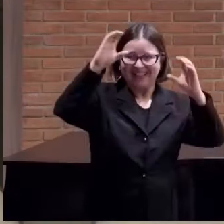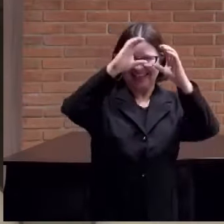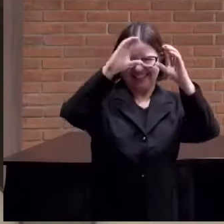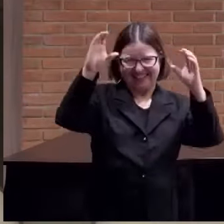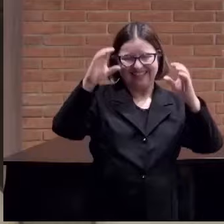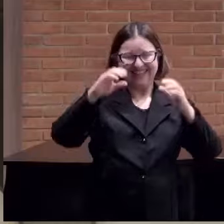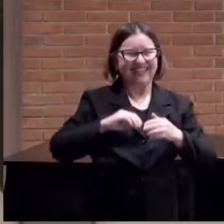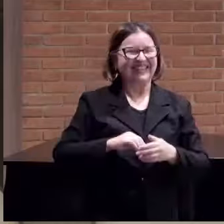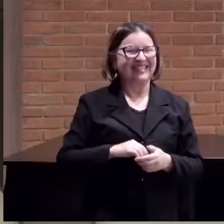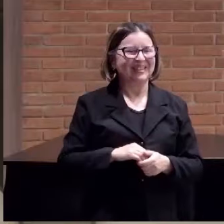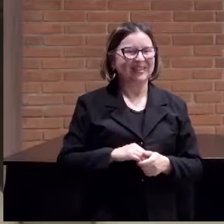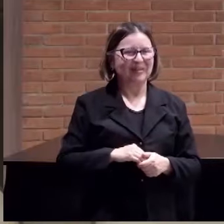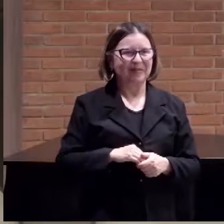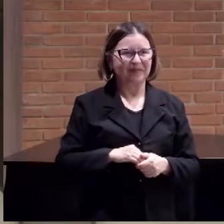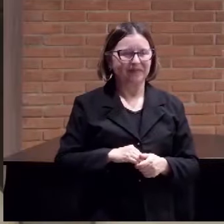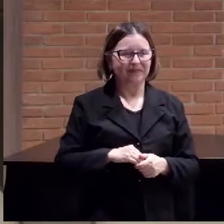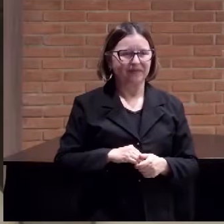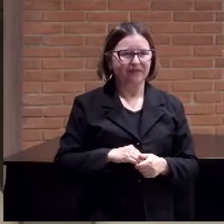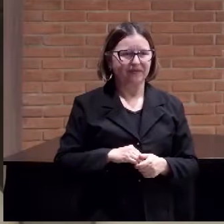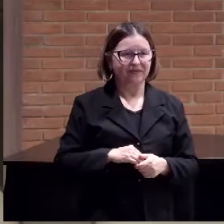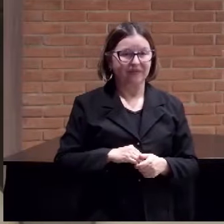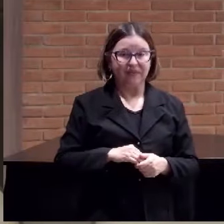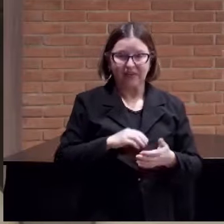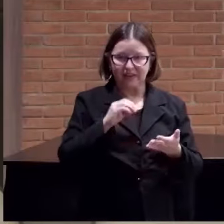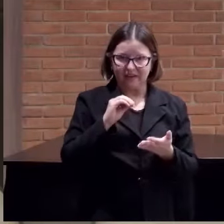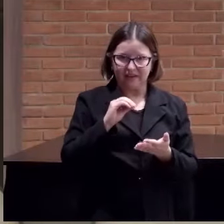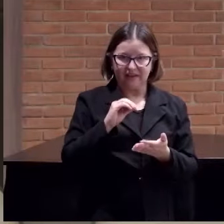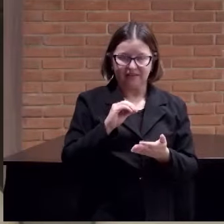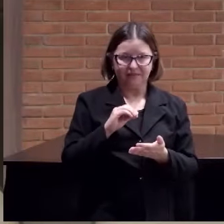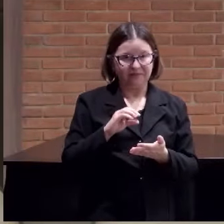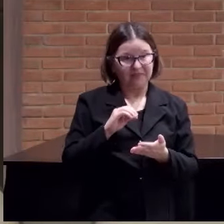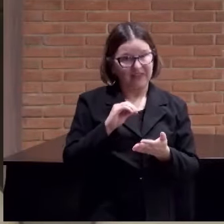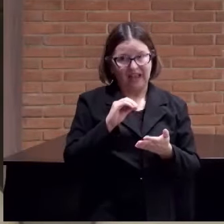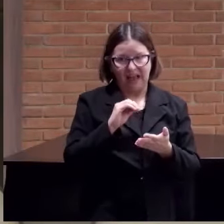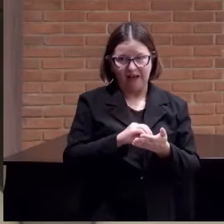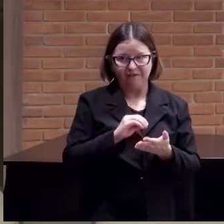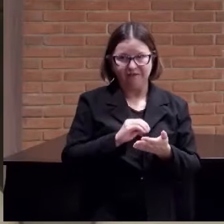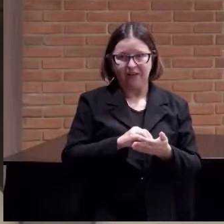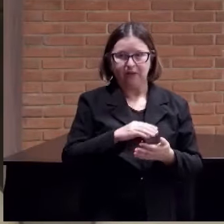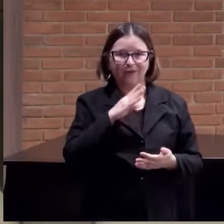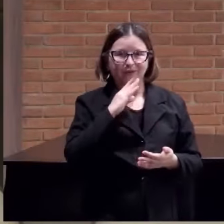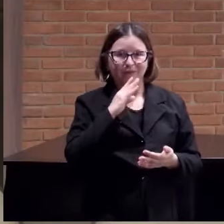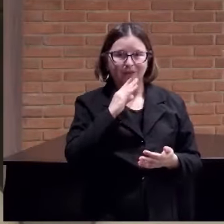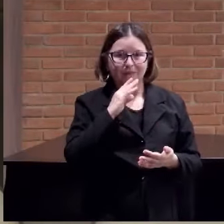A outra coisa é a desinformação da vinda do Espírito Santo.